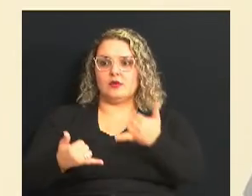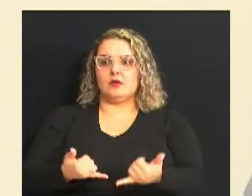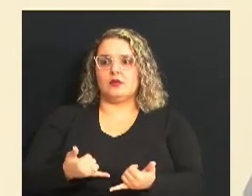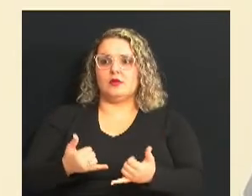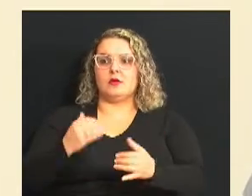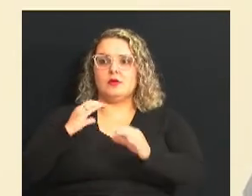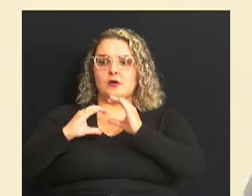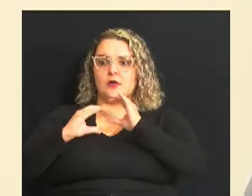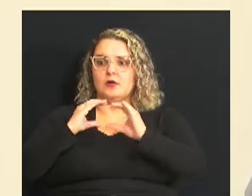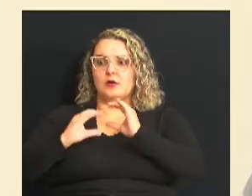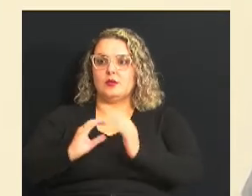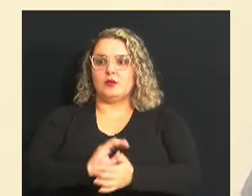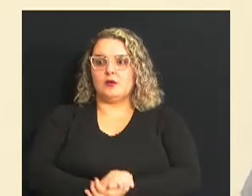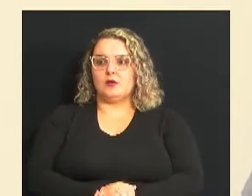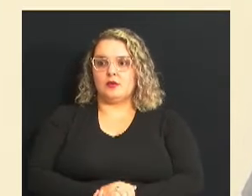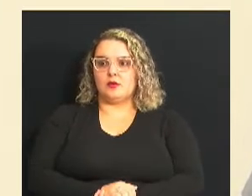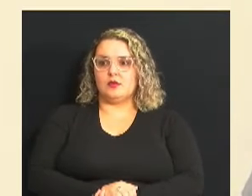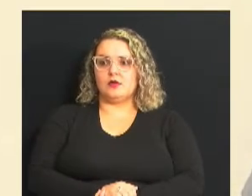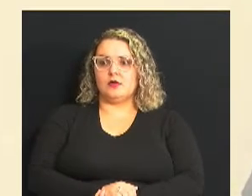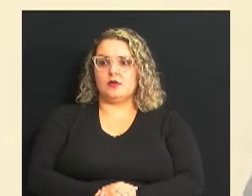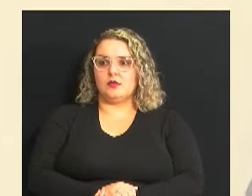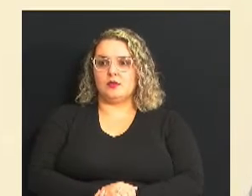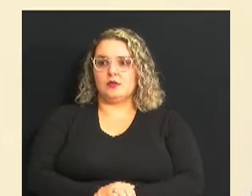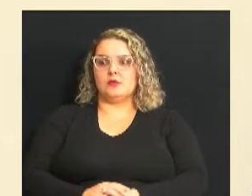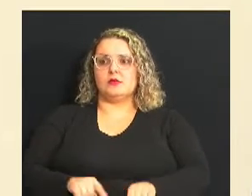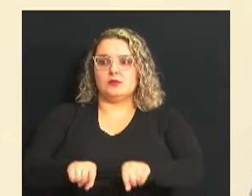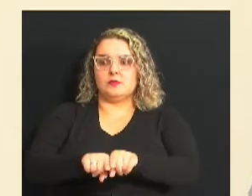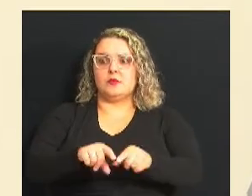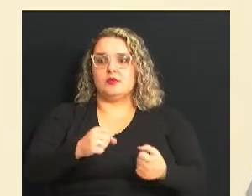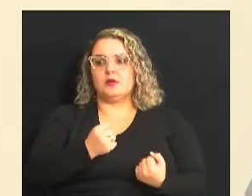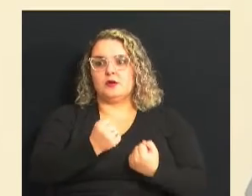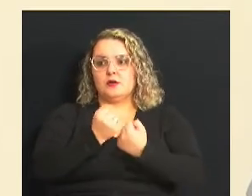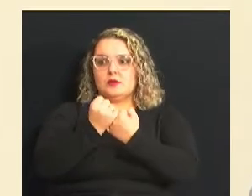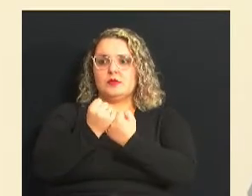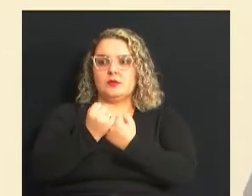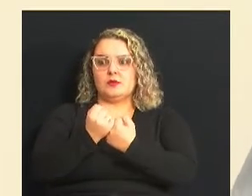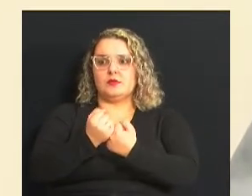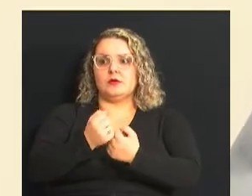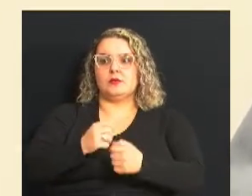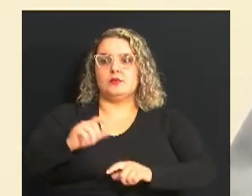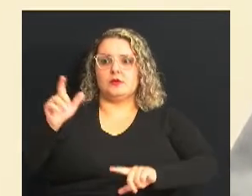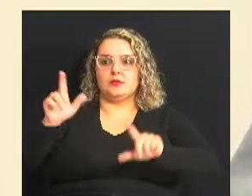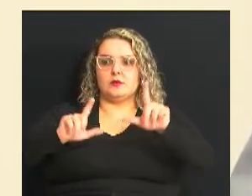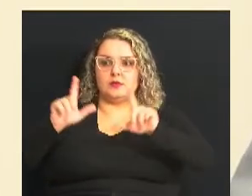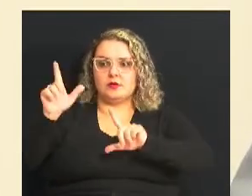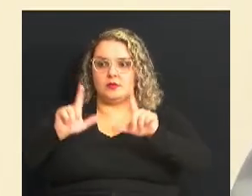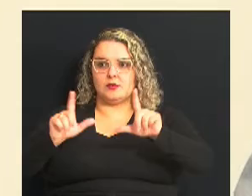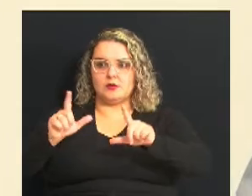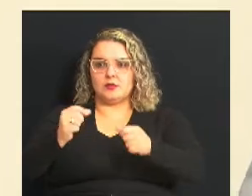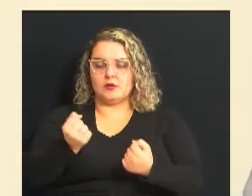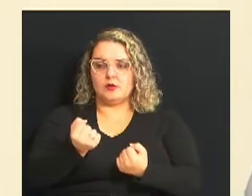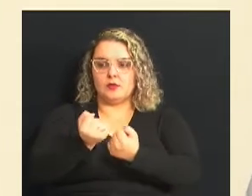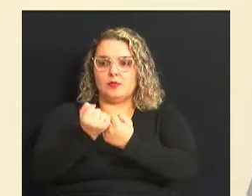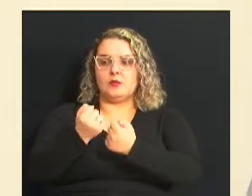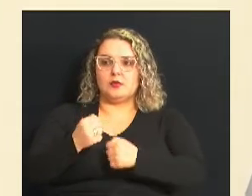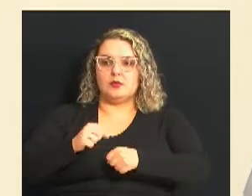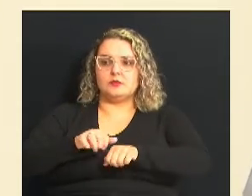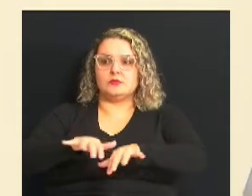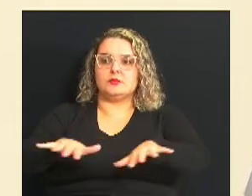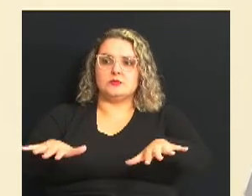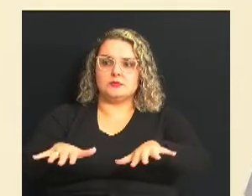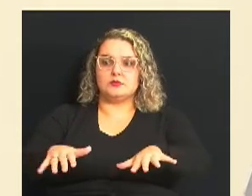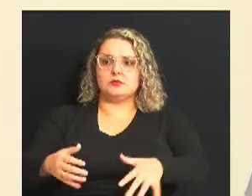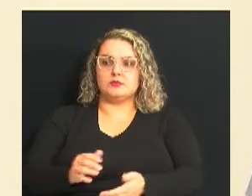comunicação. Também a gente dá o apoio para a parte da TV no tocante à transmissão de